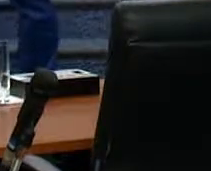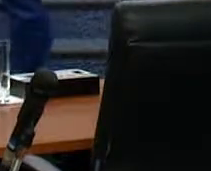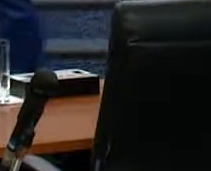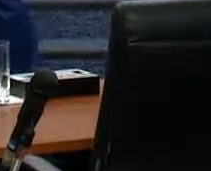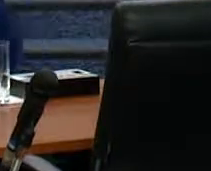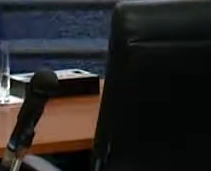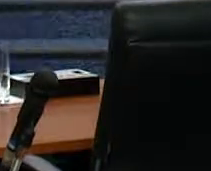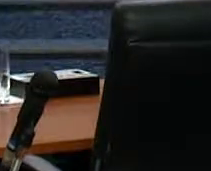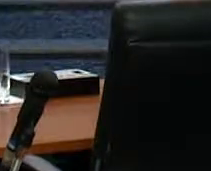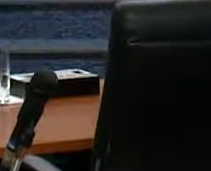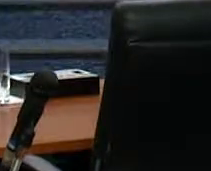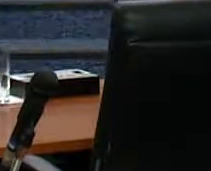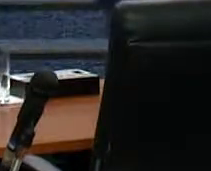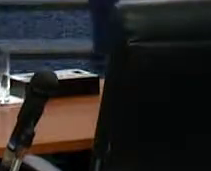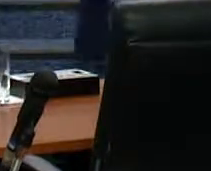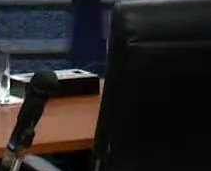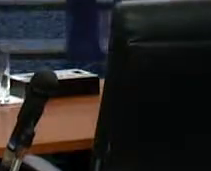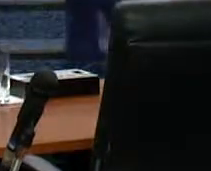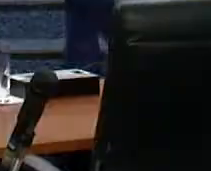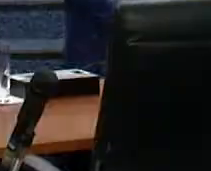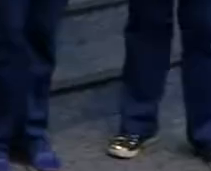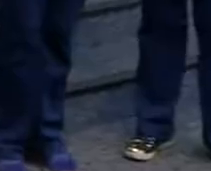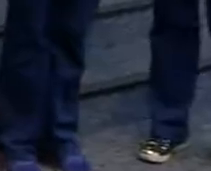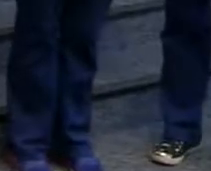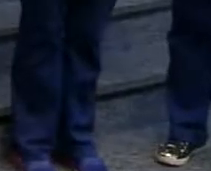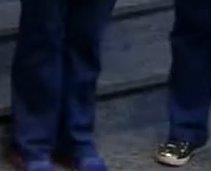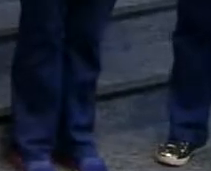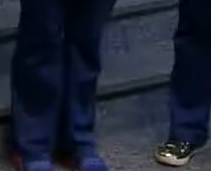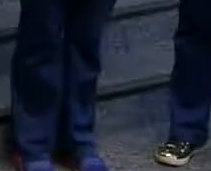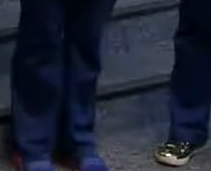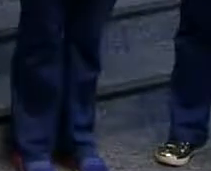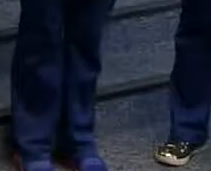bom. Deus abençoe,